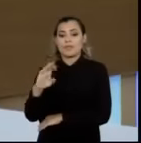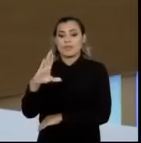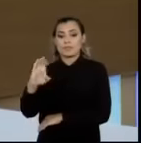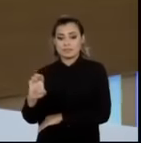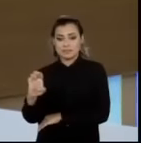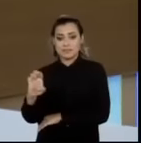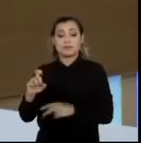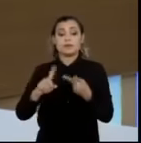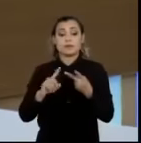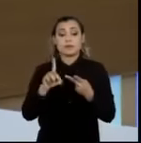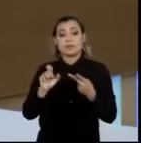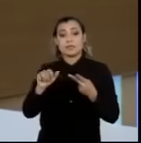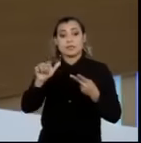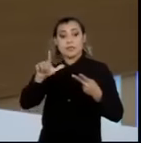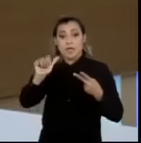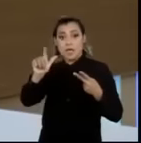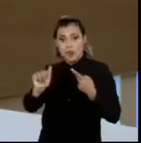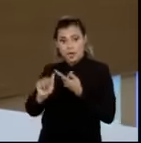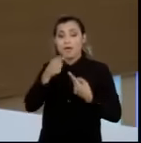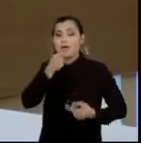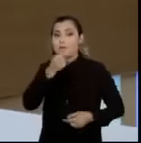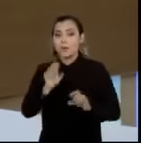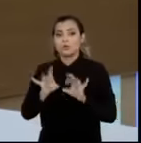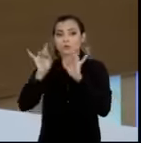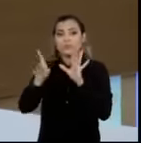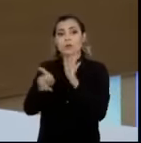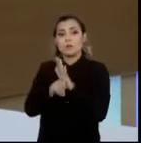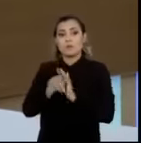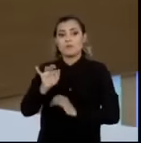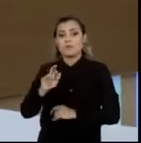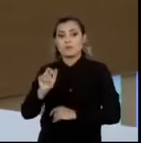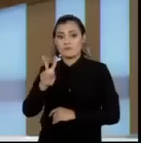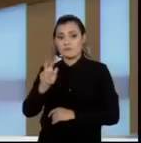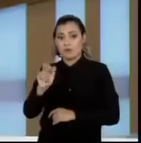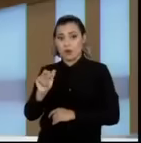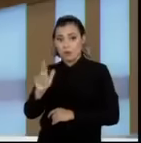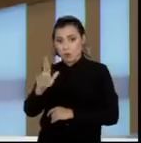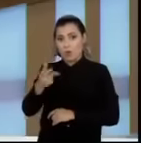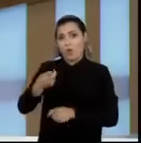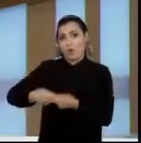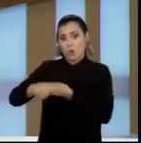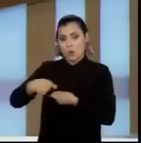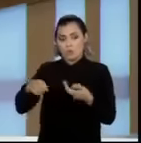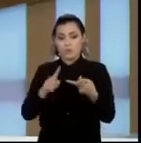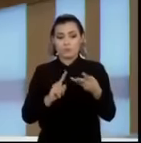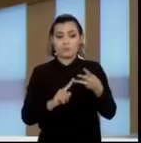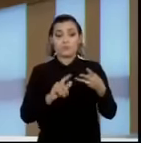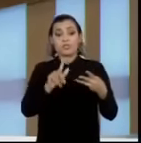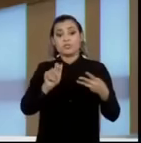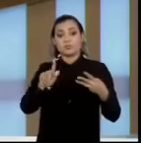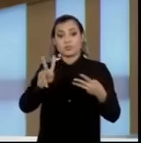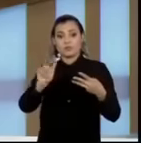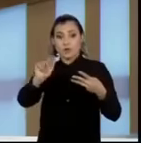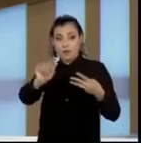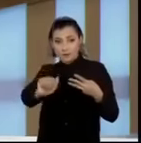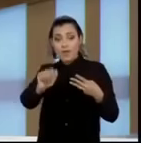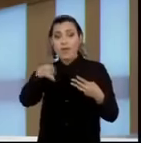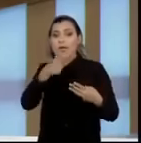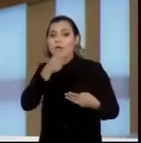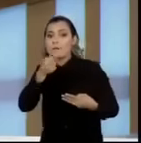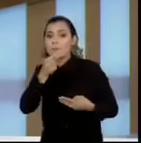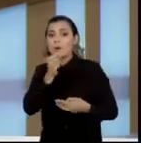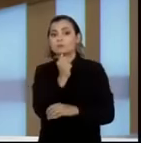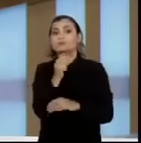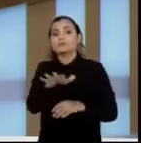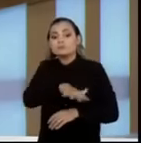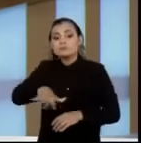Daniela Chiaretti, repórter especial do Valor Econômico. Giovana Girardi, ela é repórter de ambiente